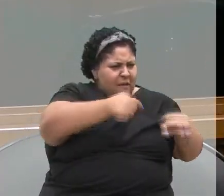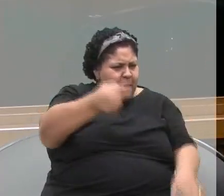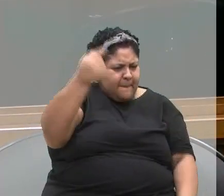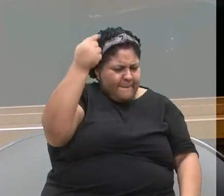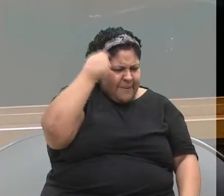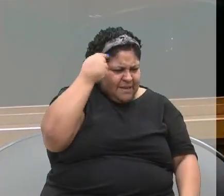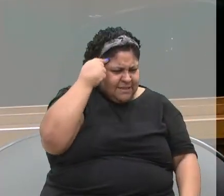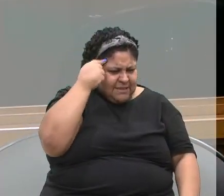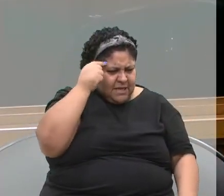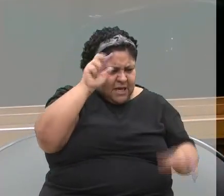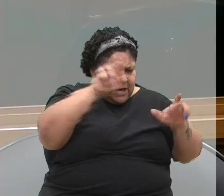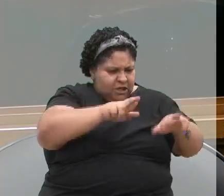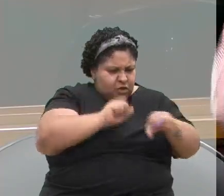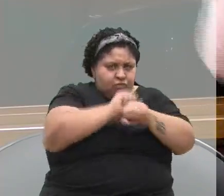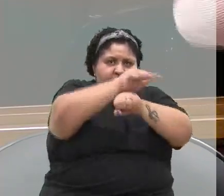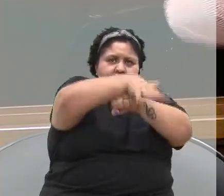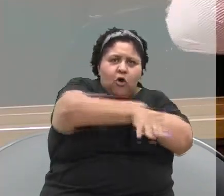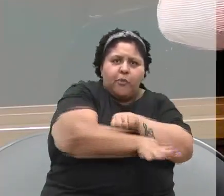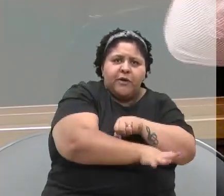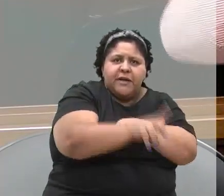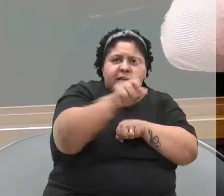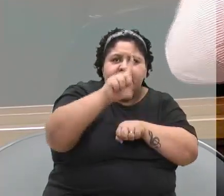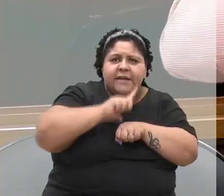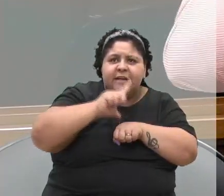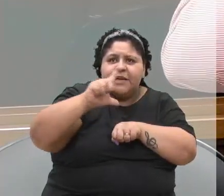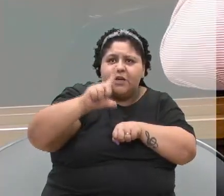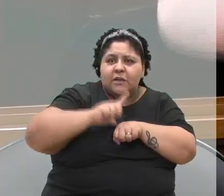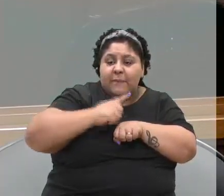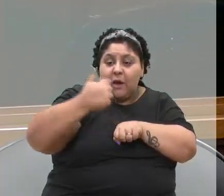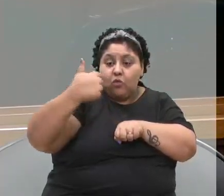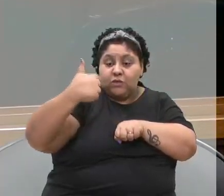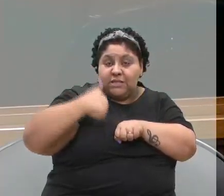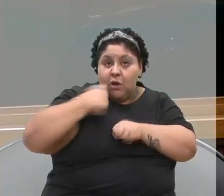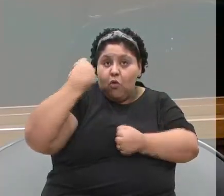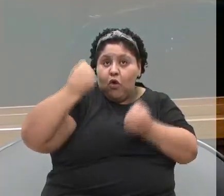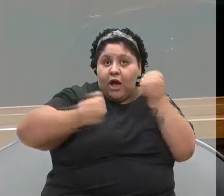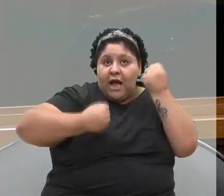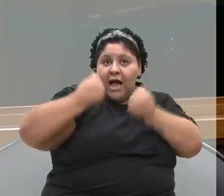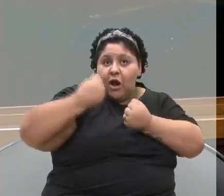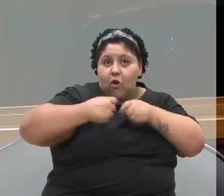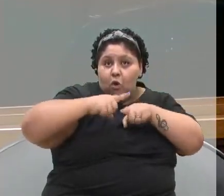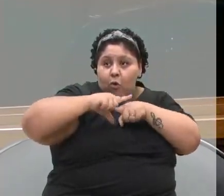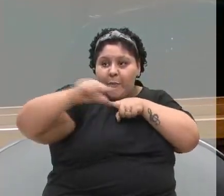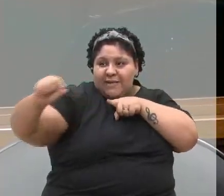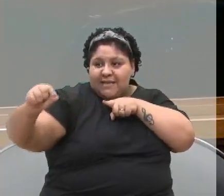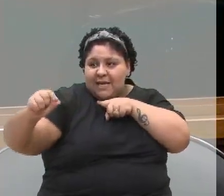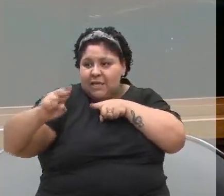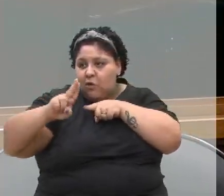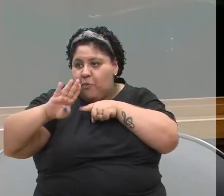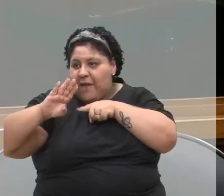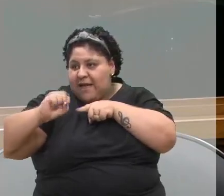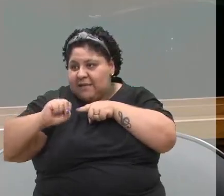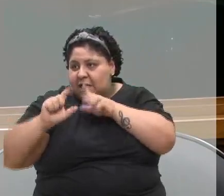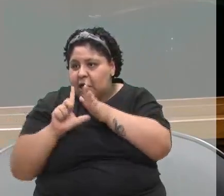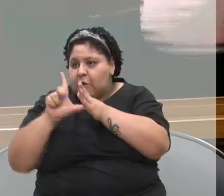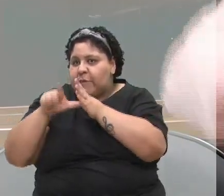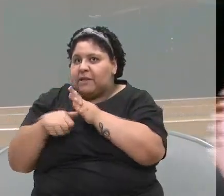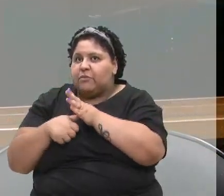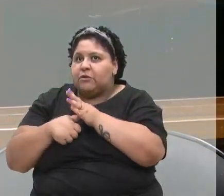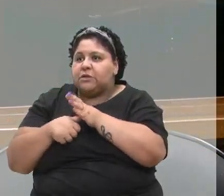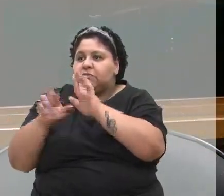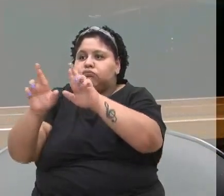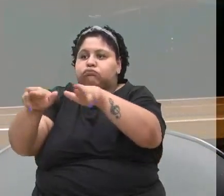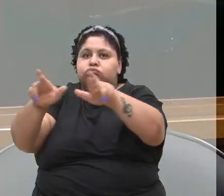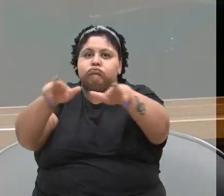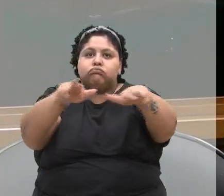de Galópolis. Tem que pegar o seu carro para sair da UBS de Galópolis para ir nas léguas, para ir num